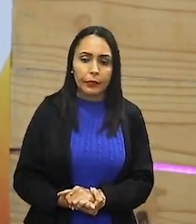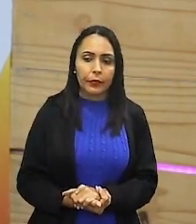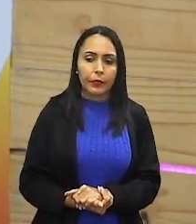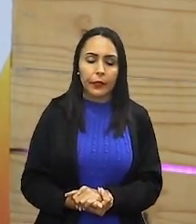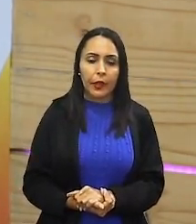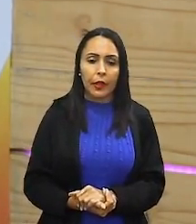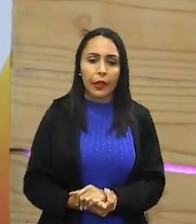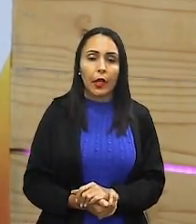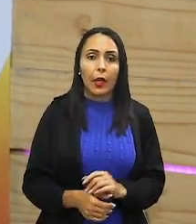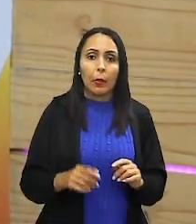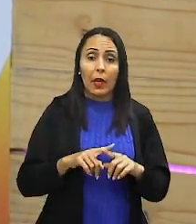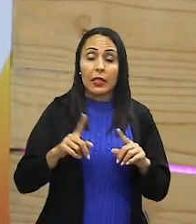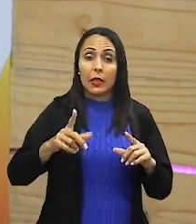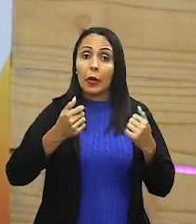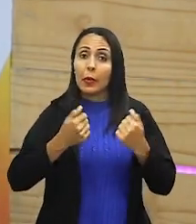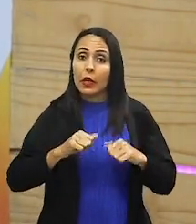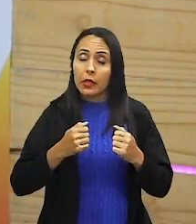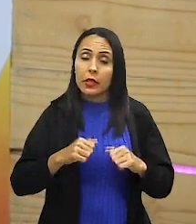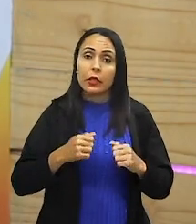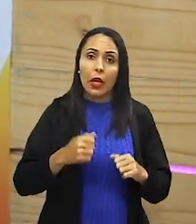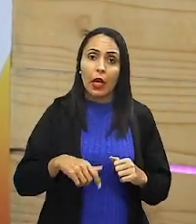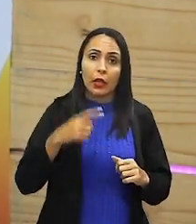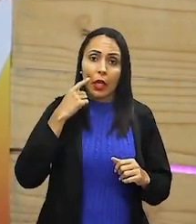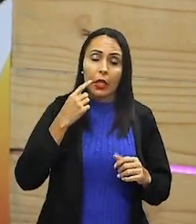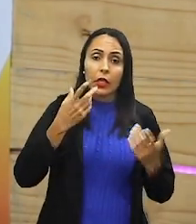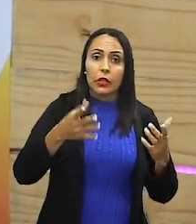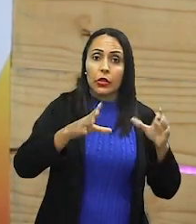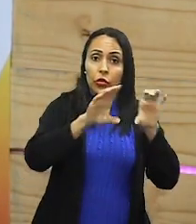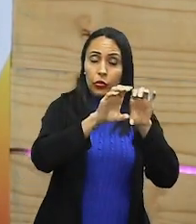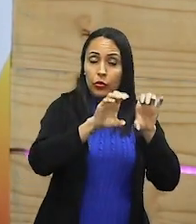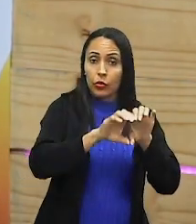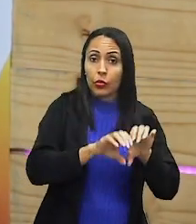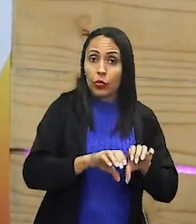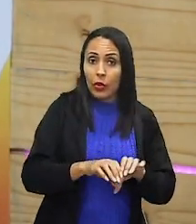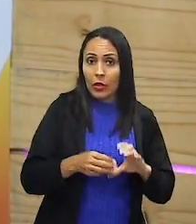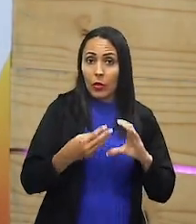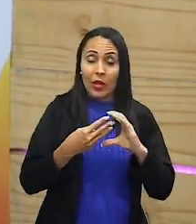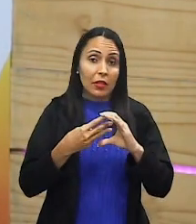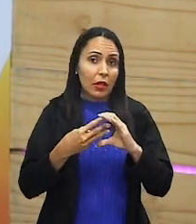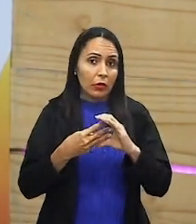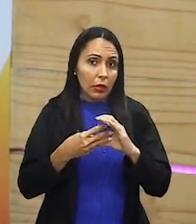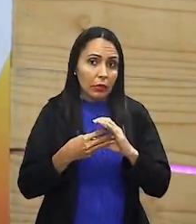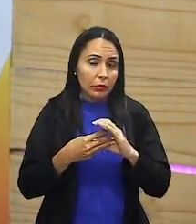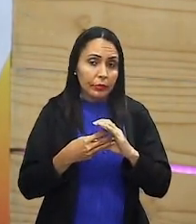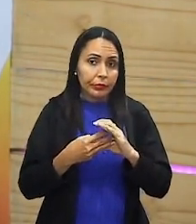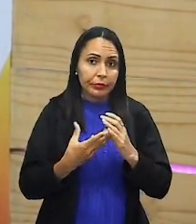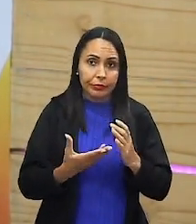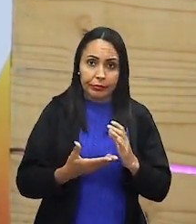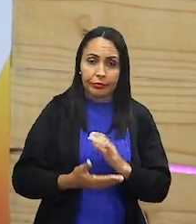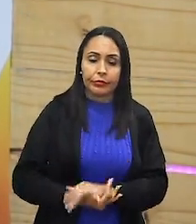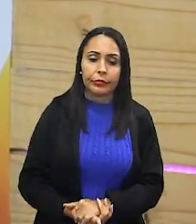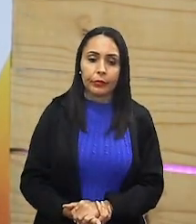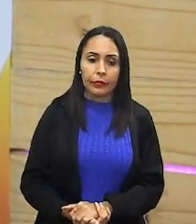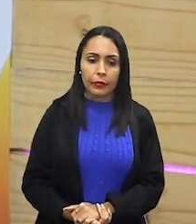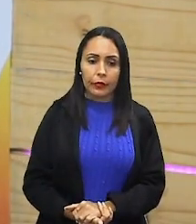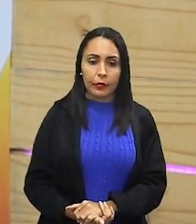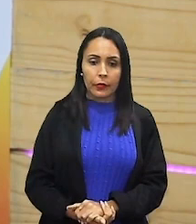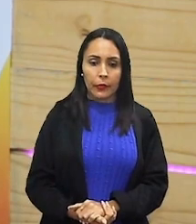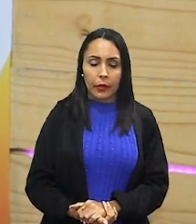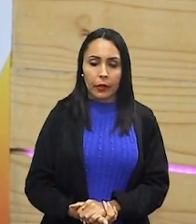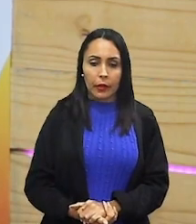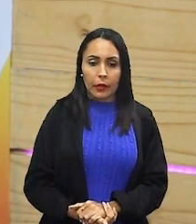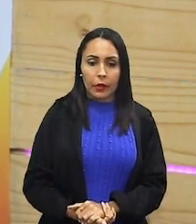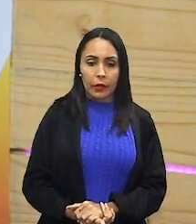Mas ele vai precisar das estruturas de uma célula. Para sabe fazer o quê? Olhe, ele precisa ser